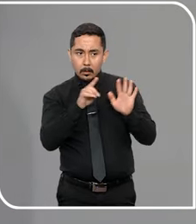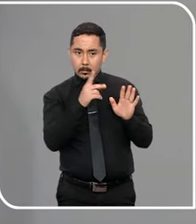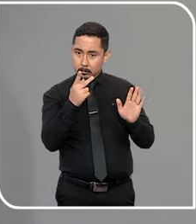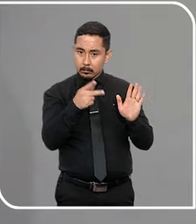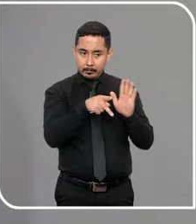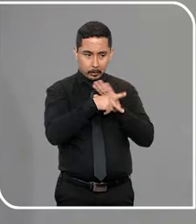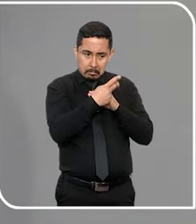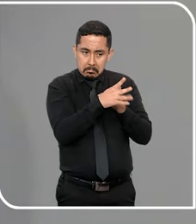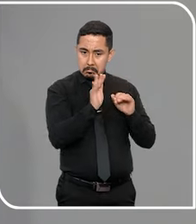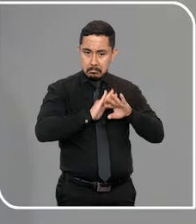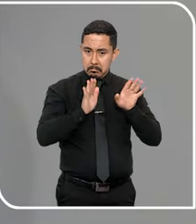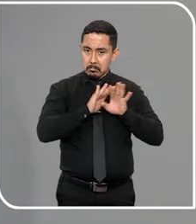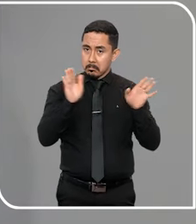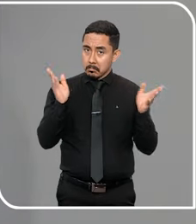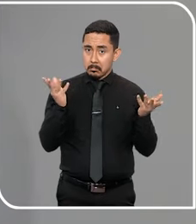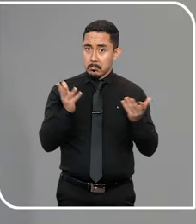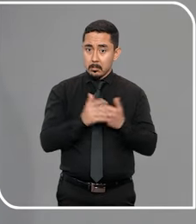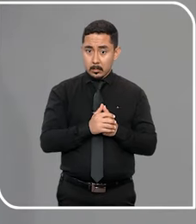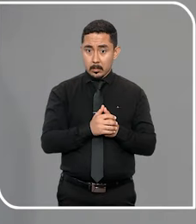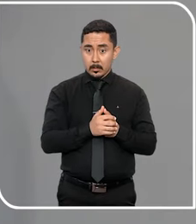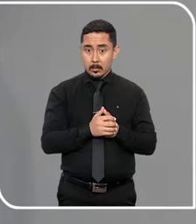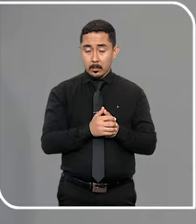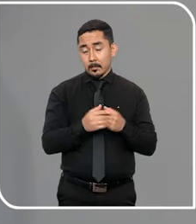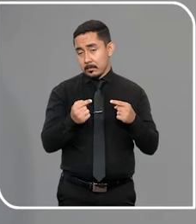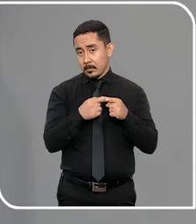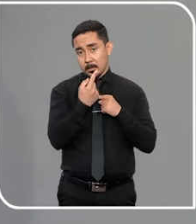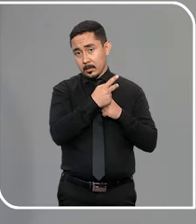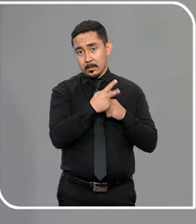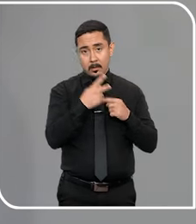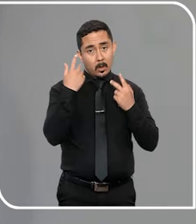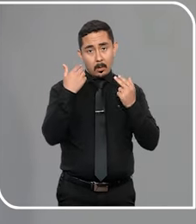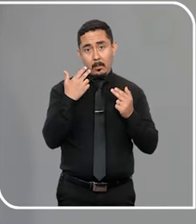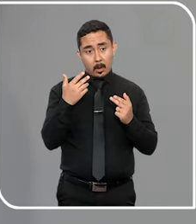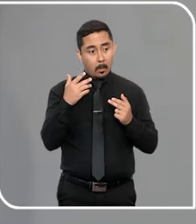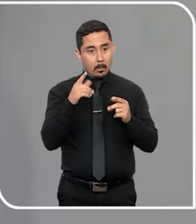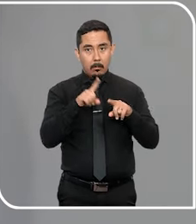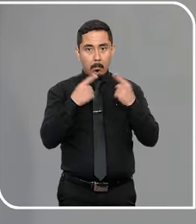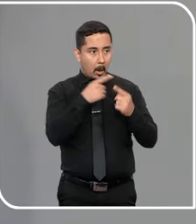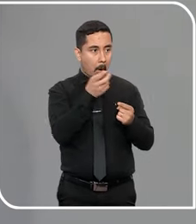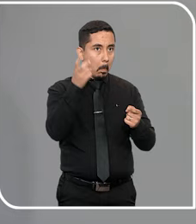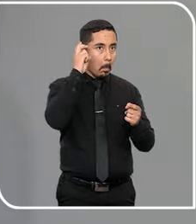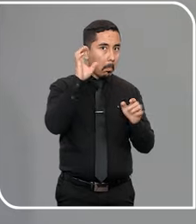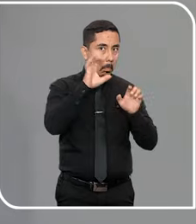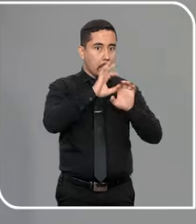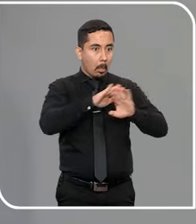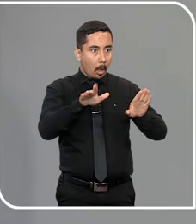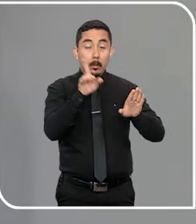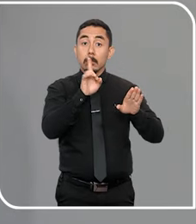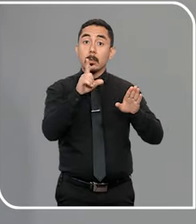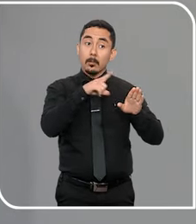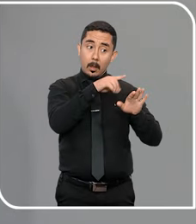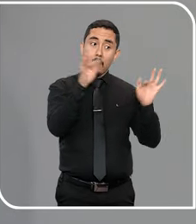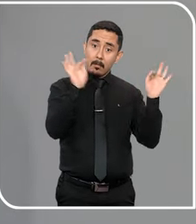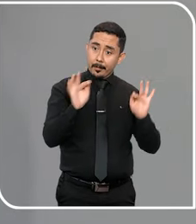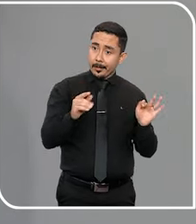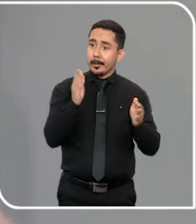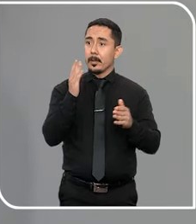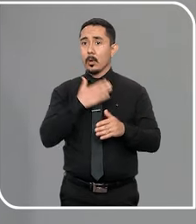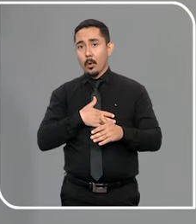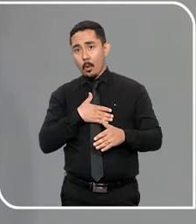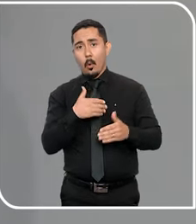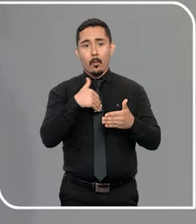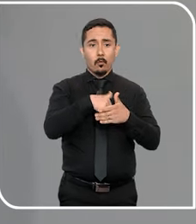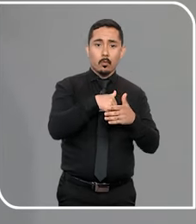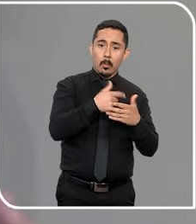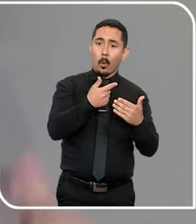uma característica dele é isso é uma caracterítica faz parte do João mas o João não é só isso O João é uma criança muito feliz que adora